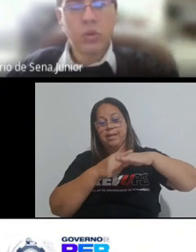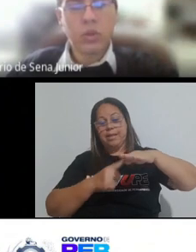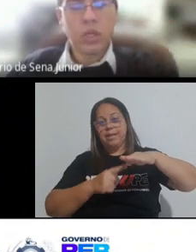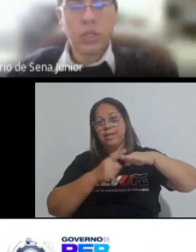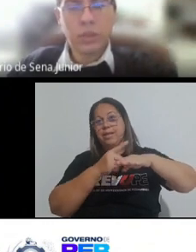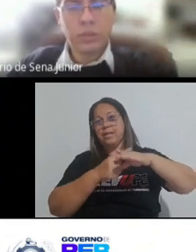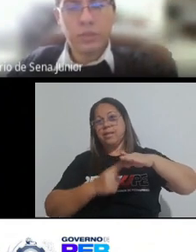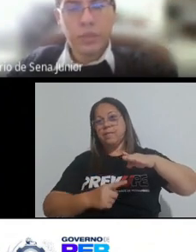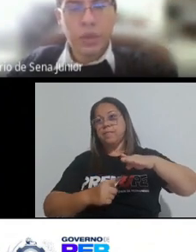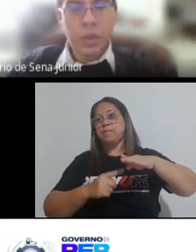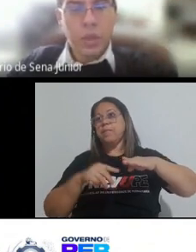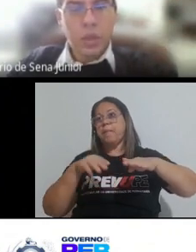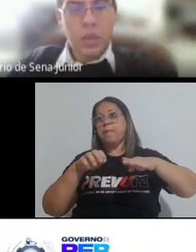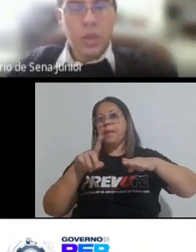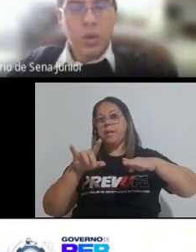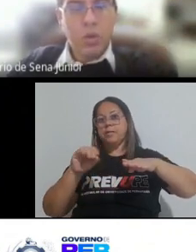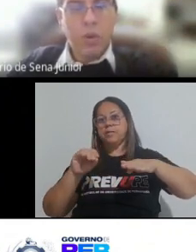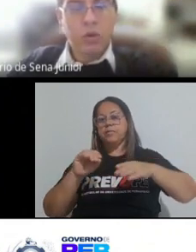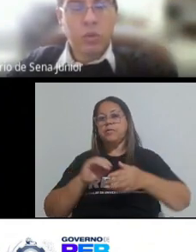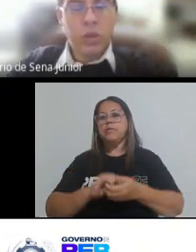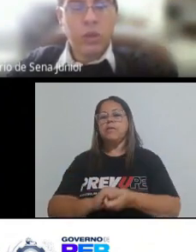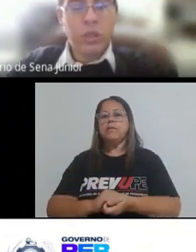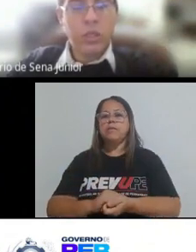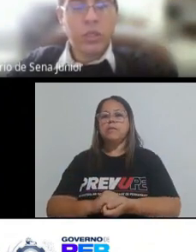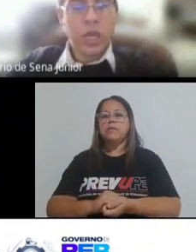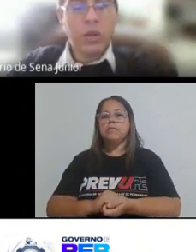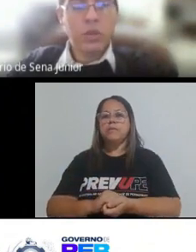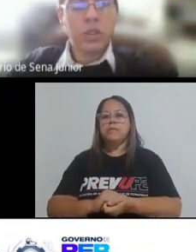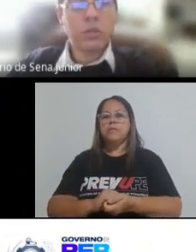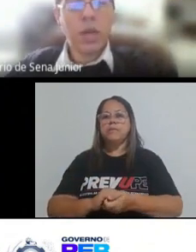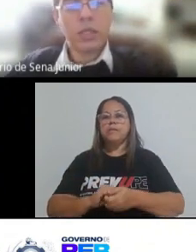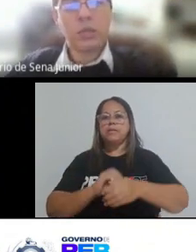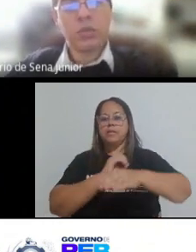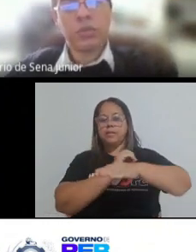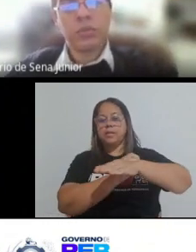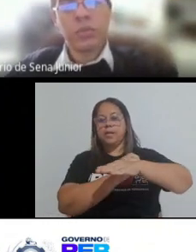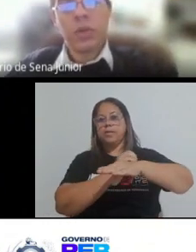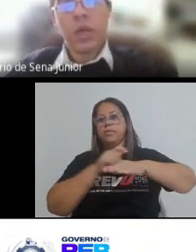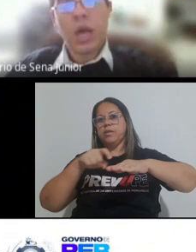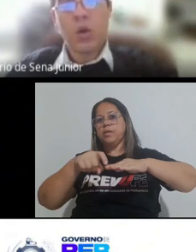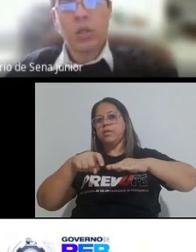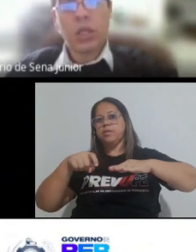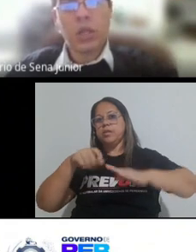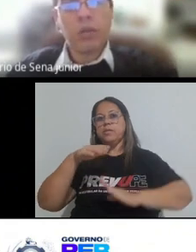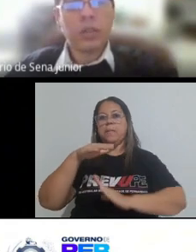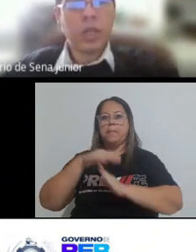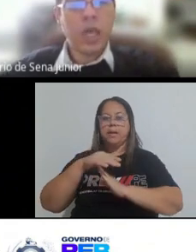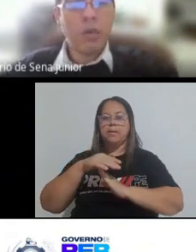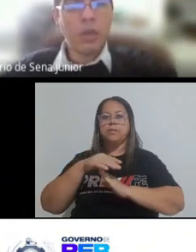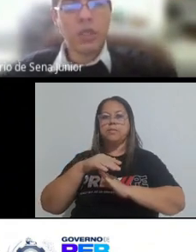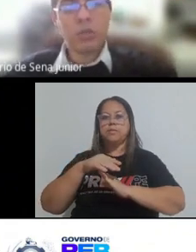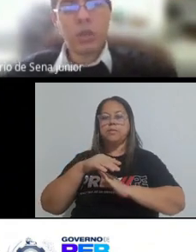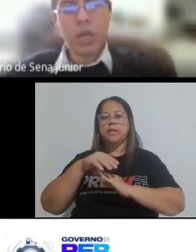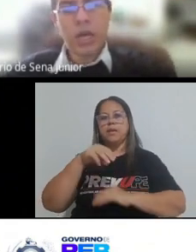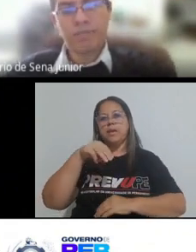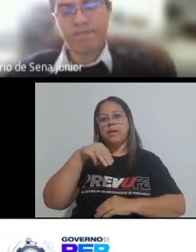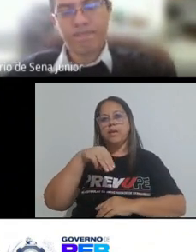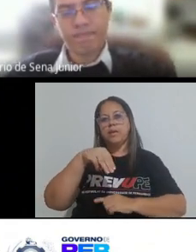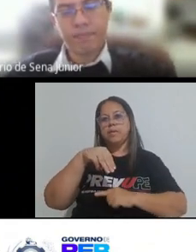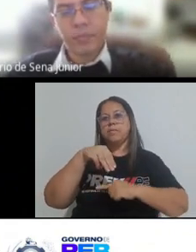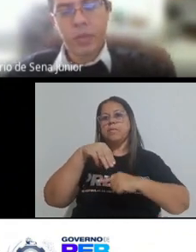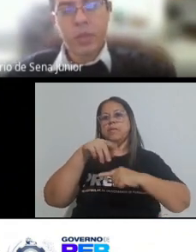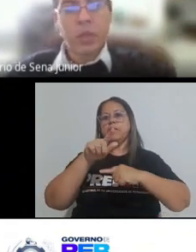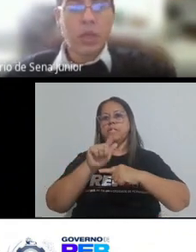ou seja, o ponto médio entre zero e x máximo, a coordenada do vai ser mg sobre k.